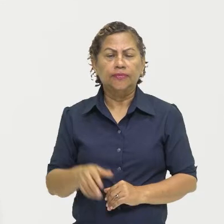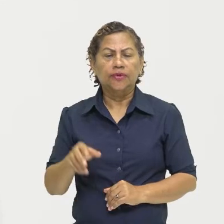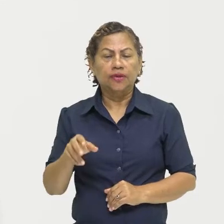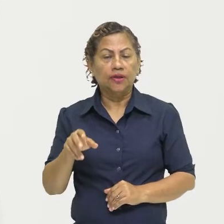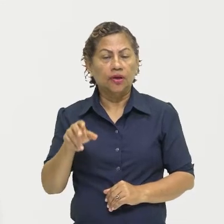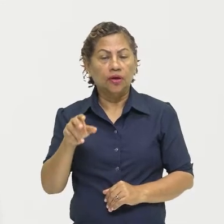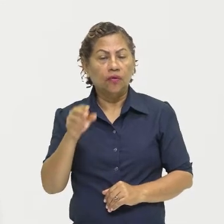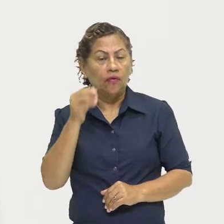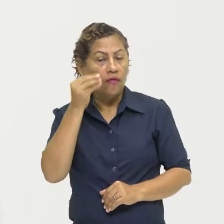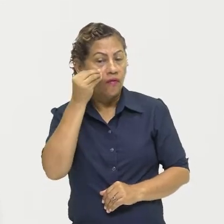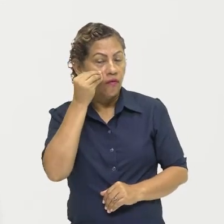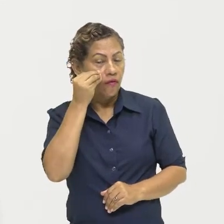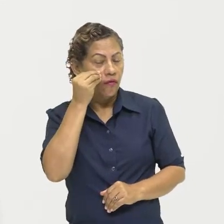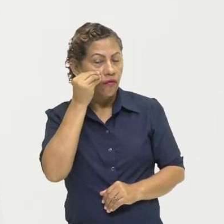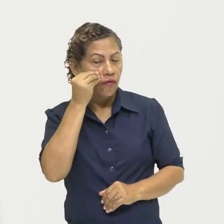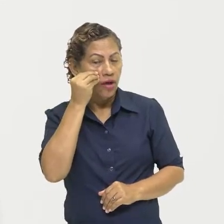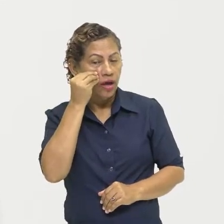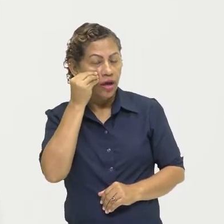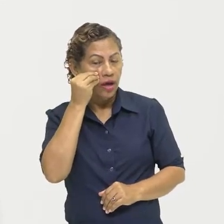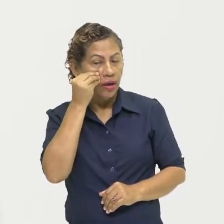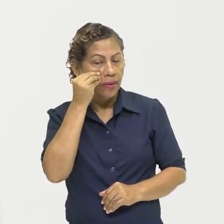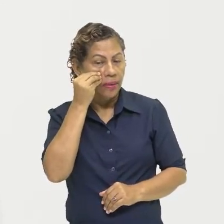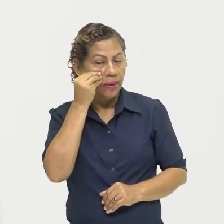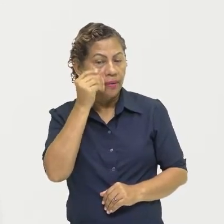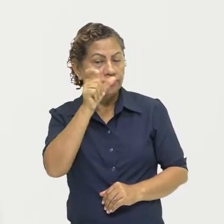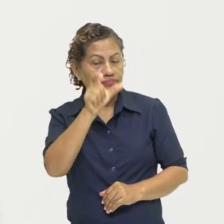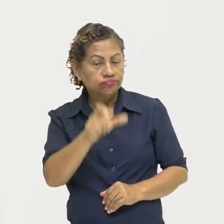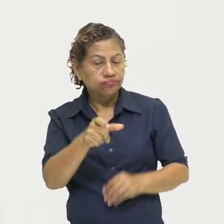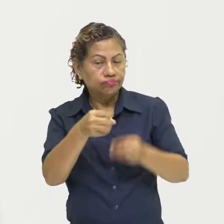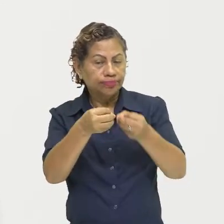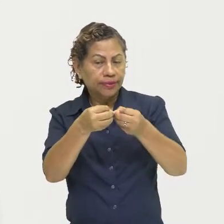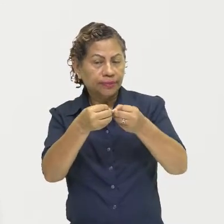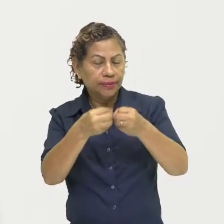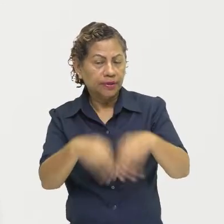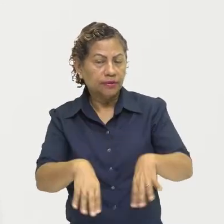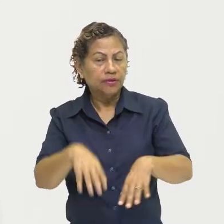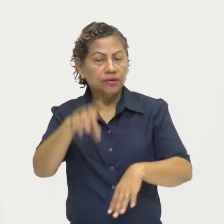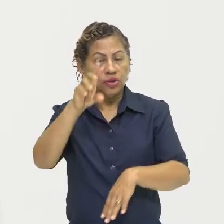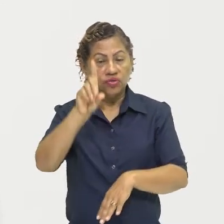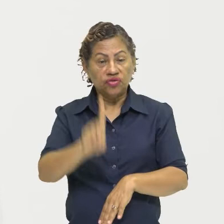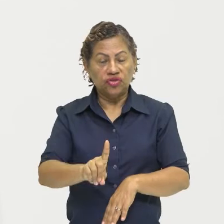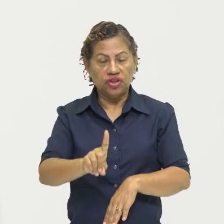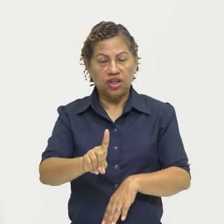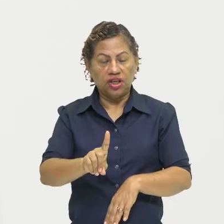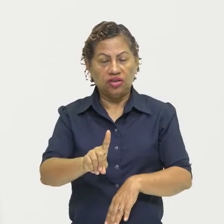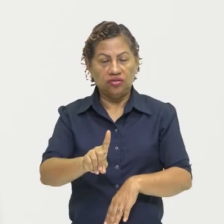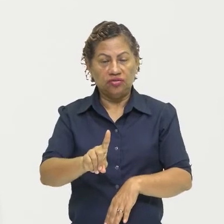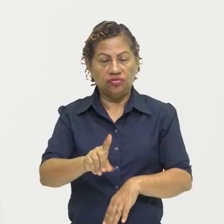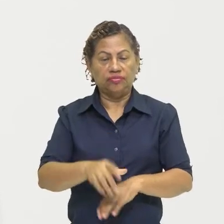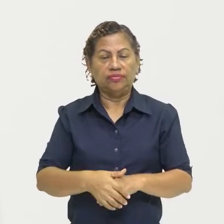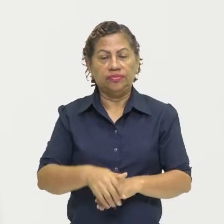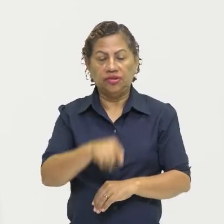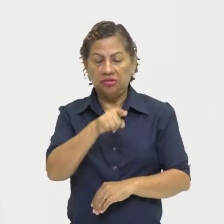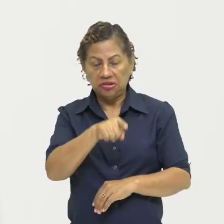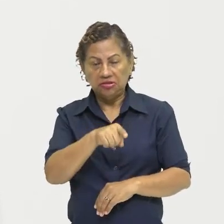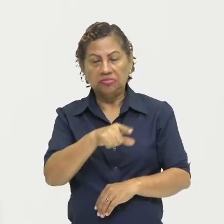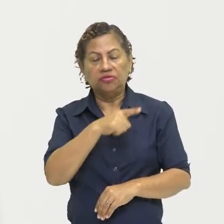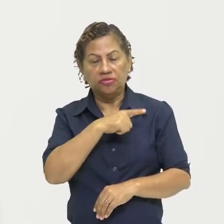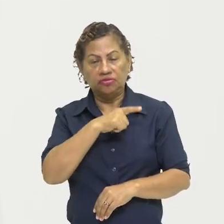prejudicados o direito de indenização. Ou seja, os prejudicados têm direito, não é